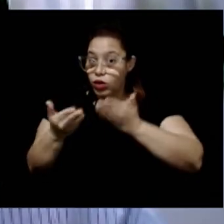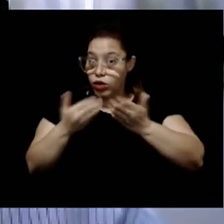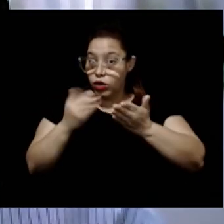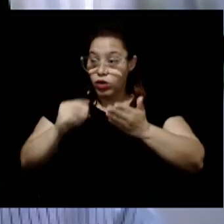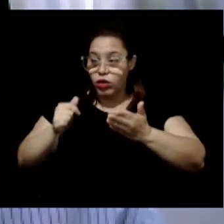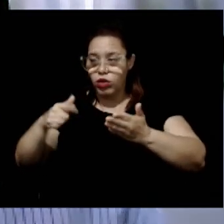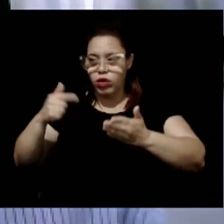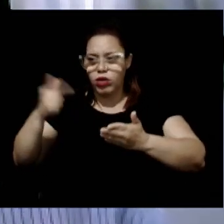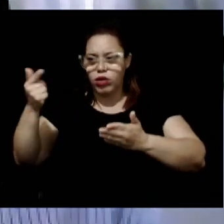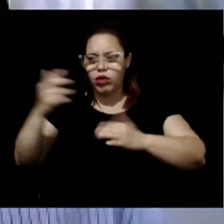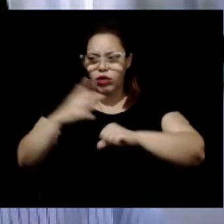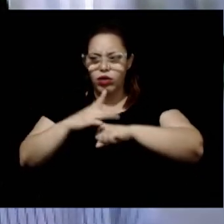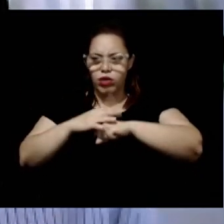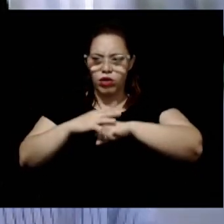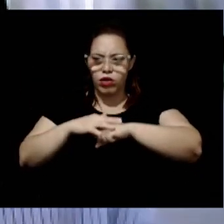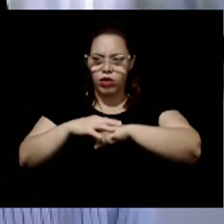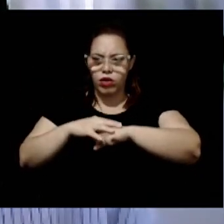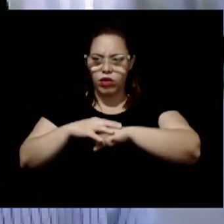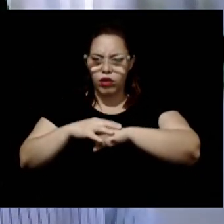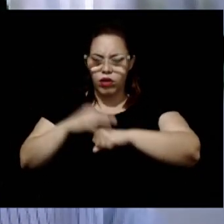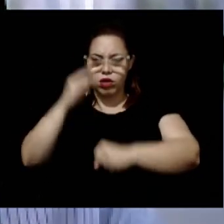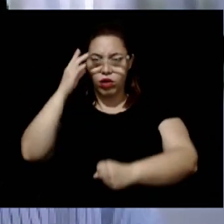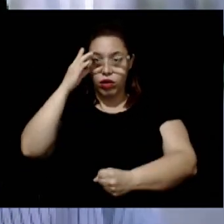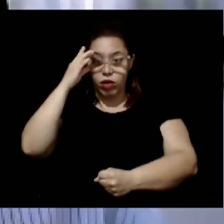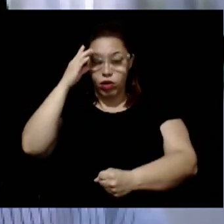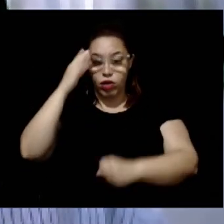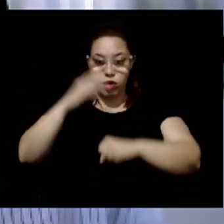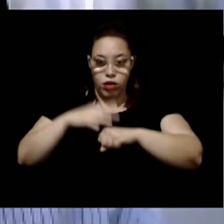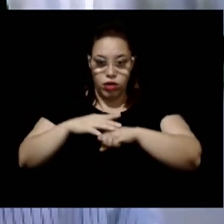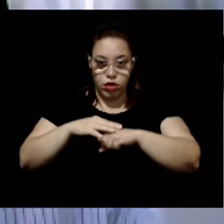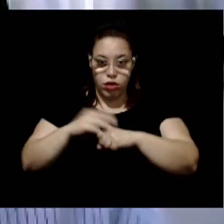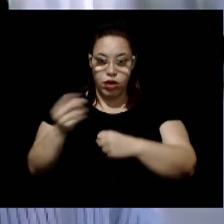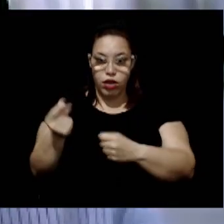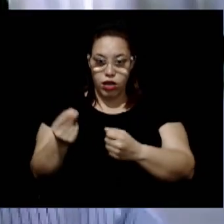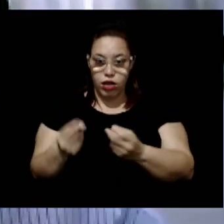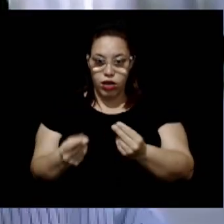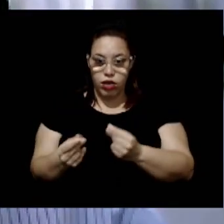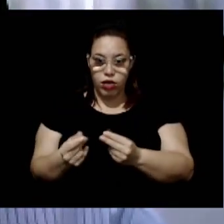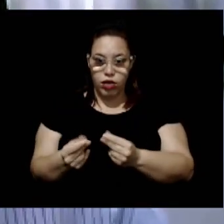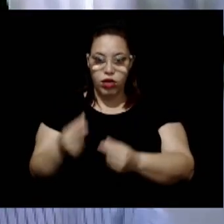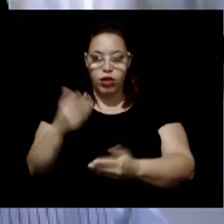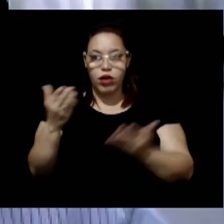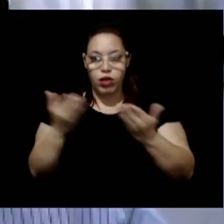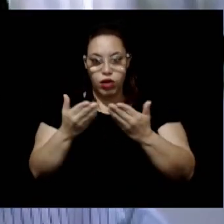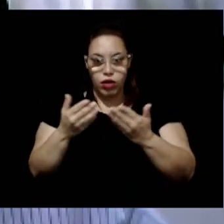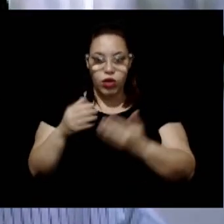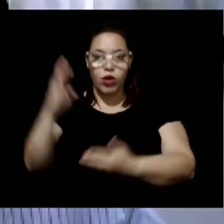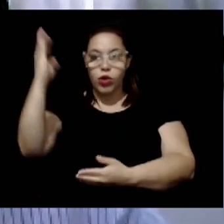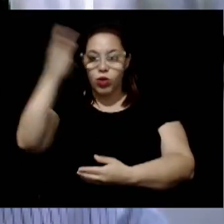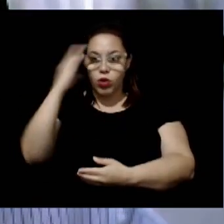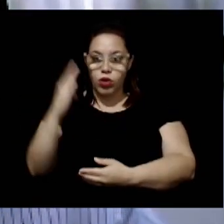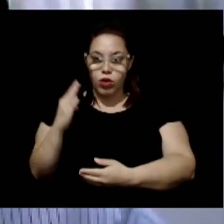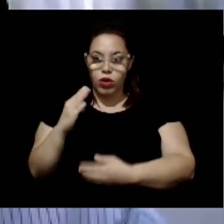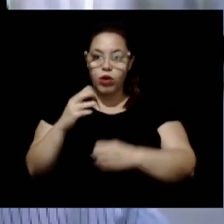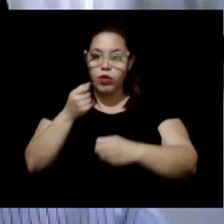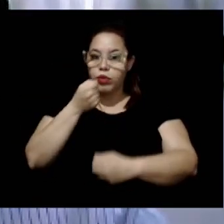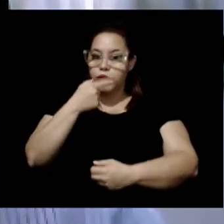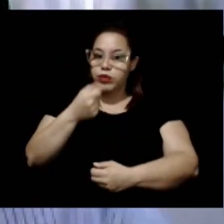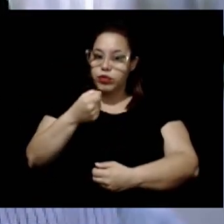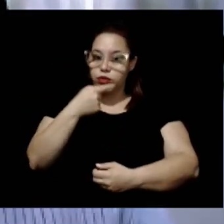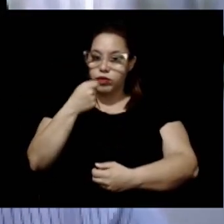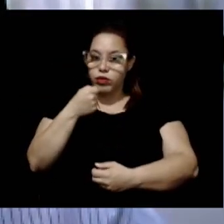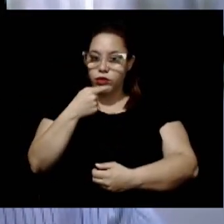mais prevalentes, essa doença hoje tem recursos, né? A gente hoje tem, no Brasil, os medicamentos